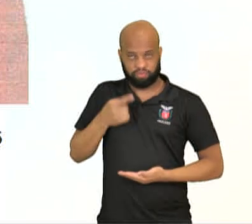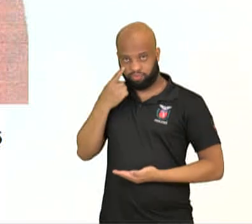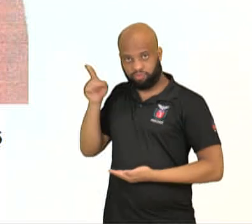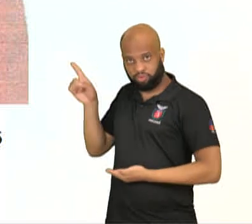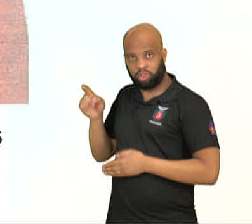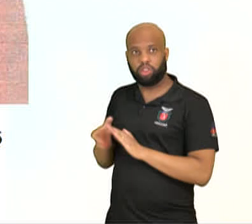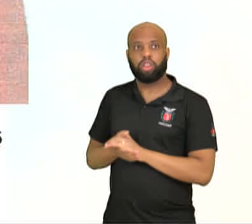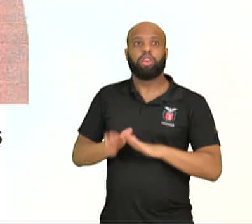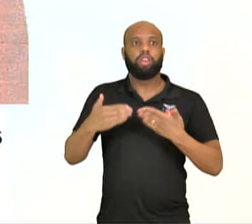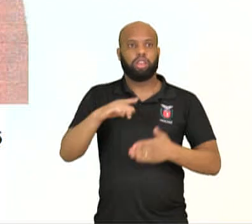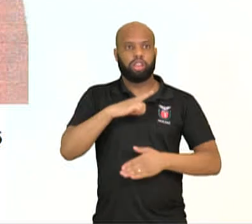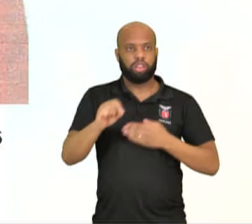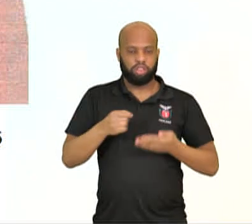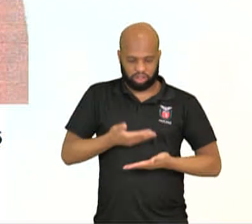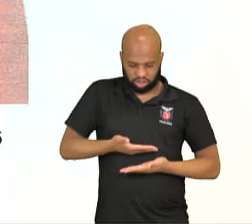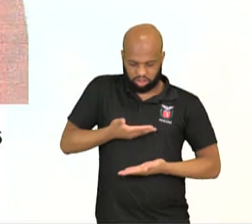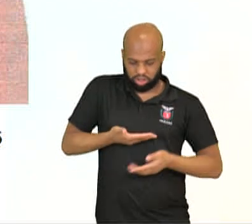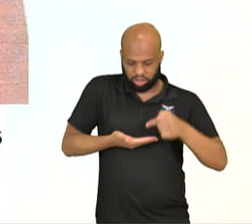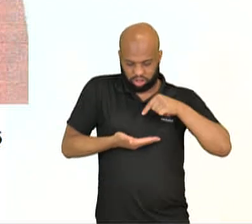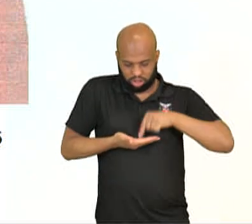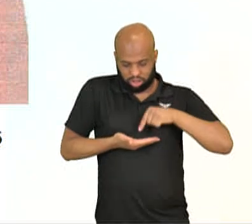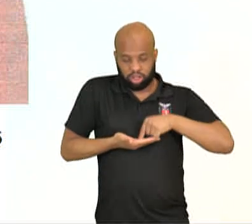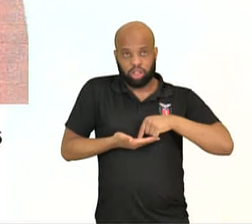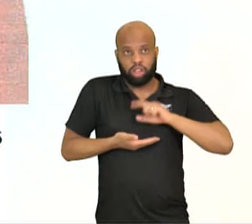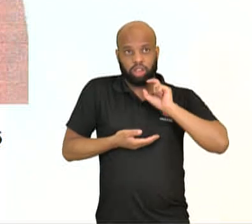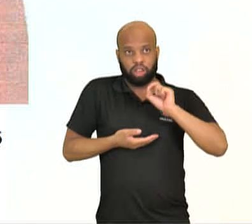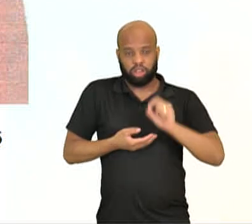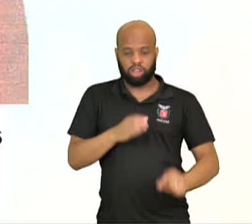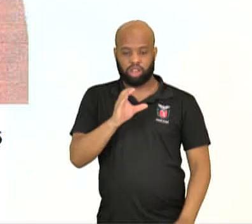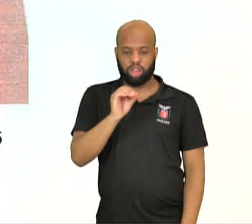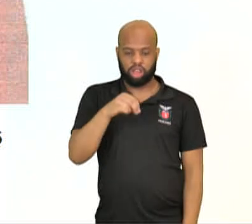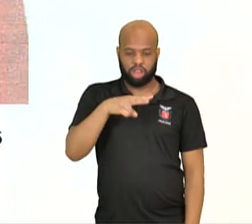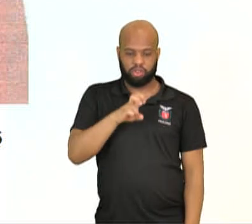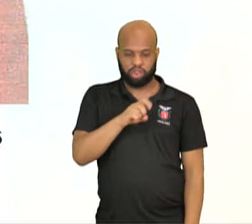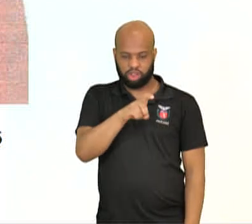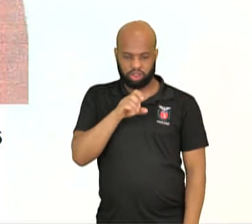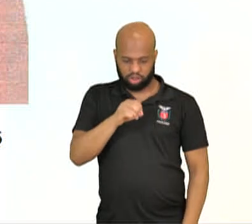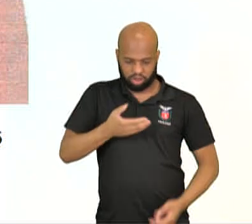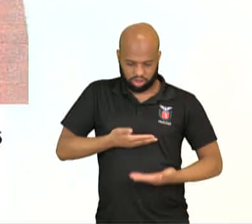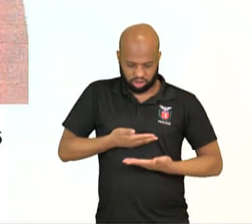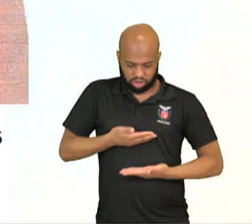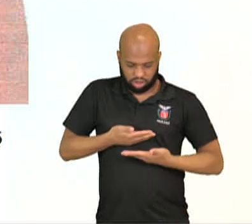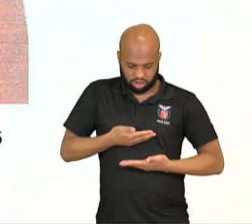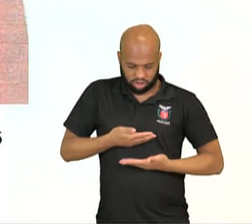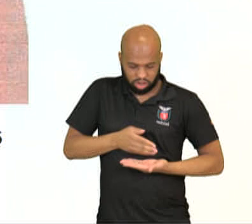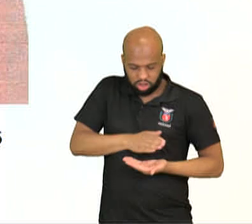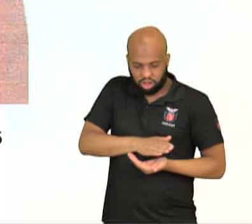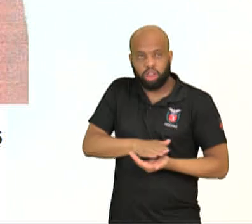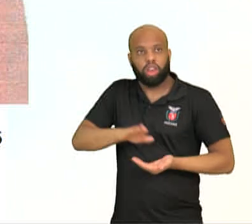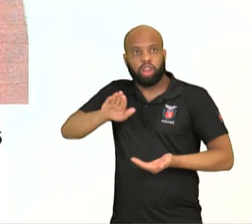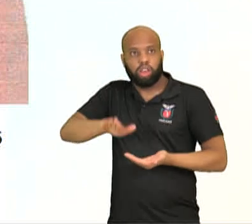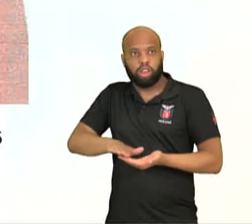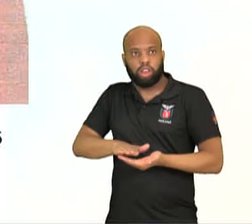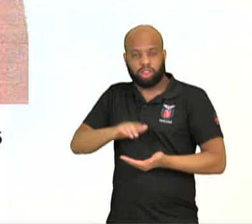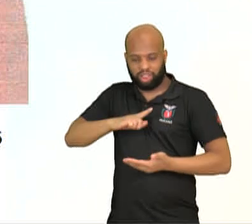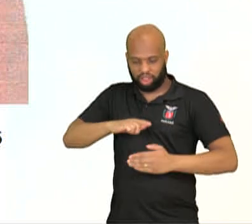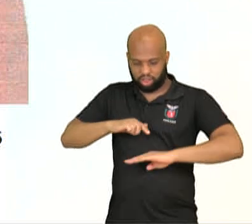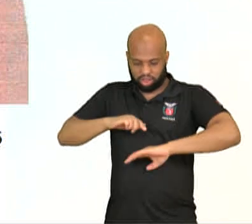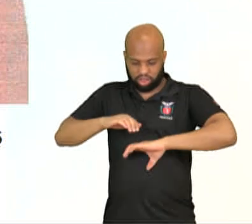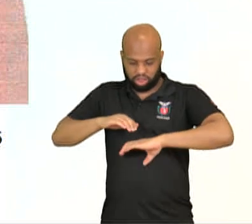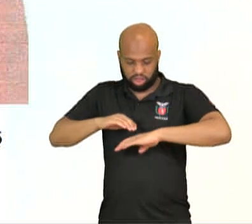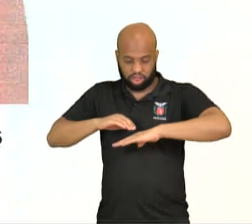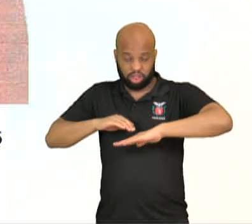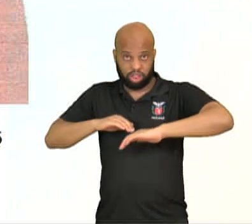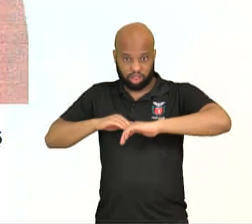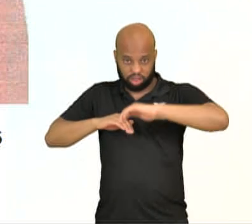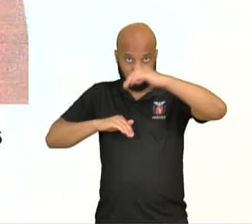que na sua superfície superior ele é convexo e na inferior ele é côncavo. E é o principal músculo que